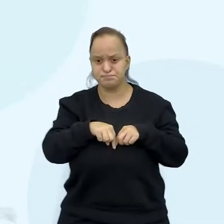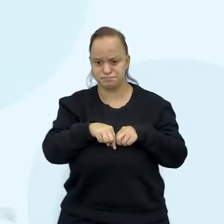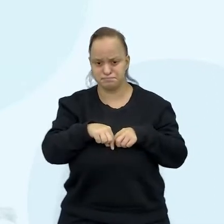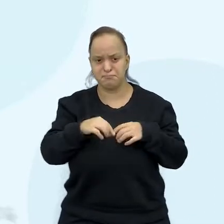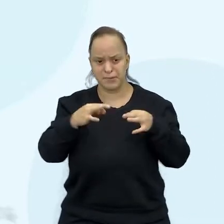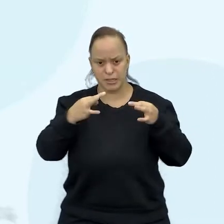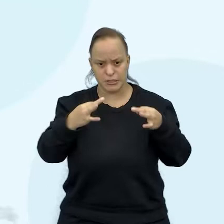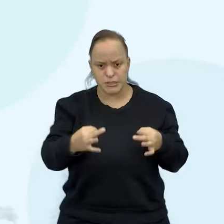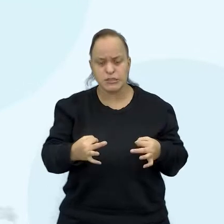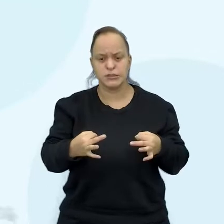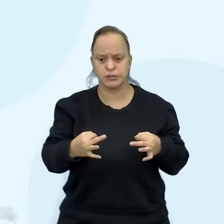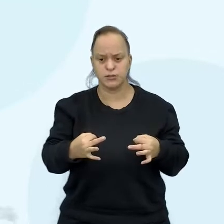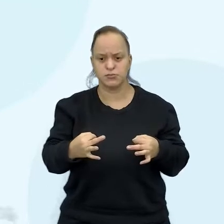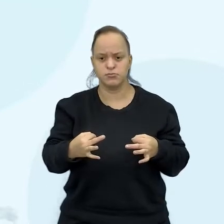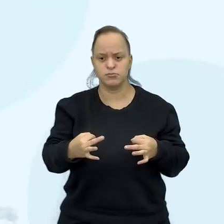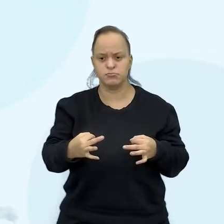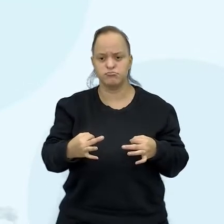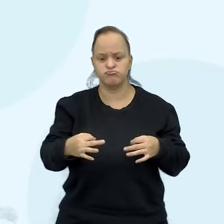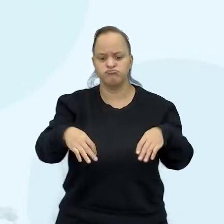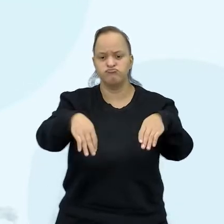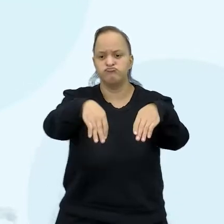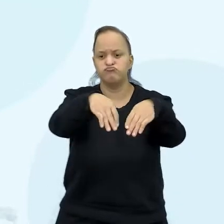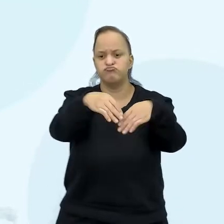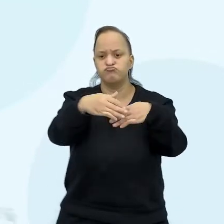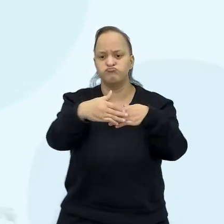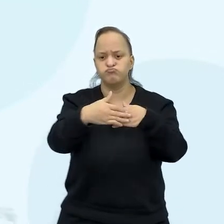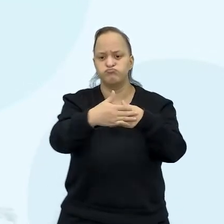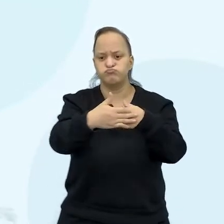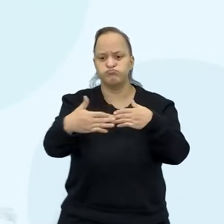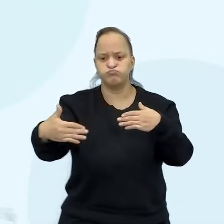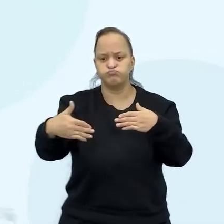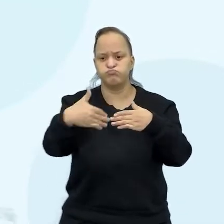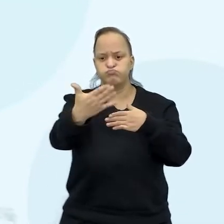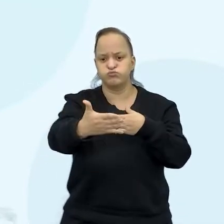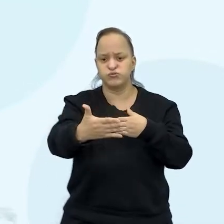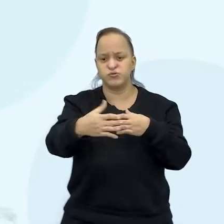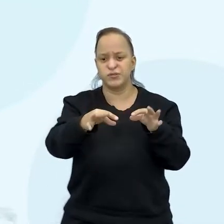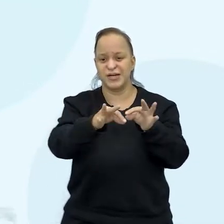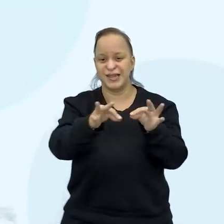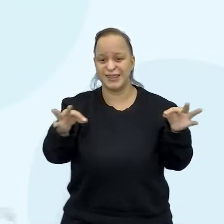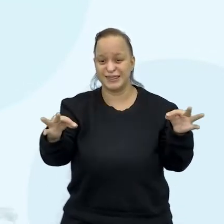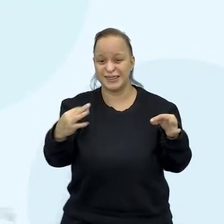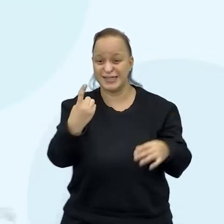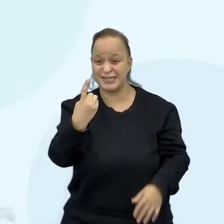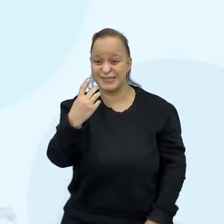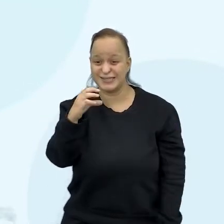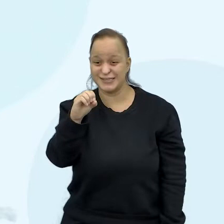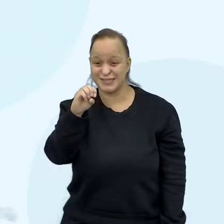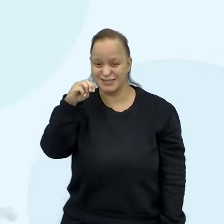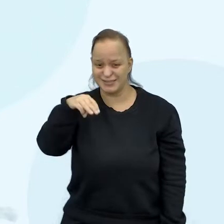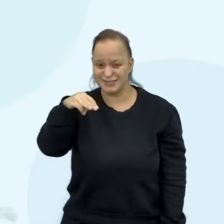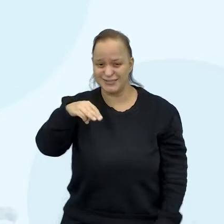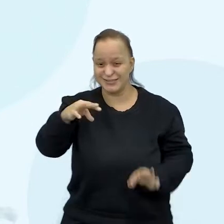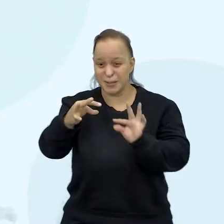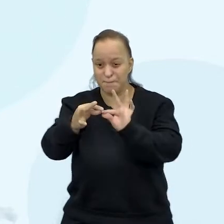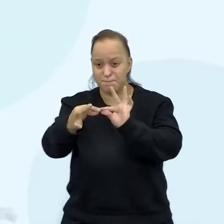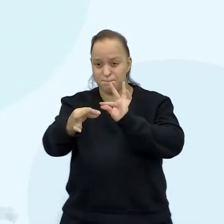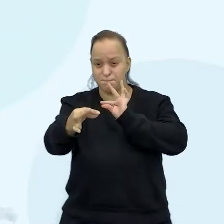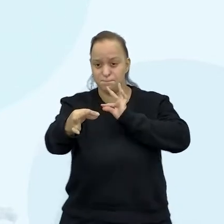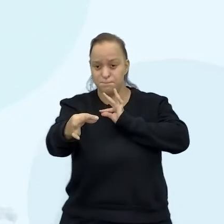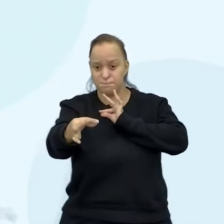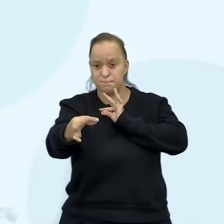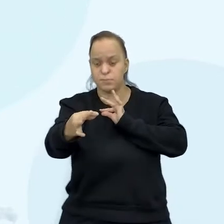retangulares, então a frente dele tem que ter 10 metros e ele tem que ter 15 metros de